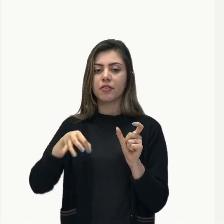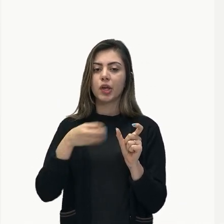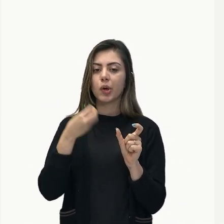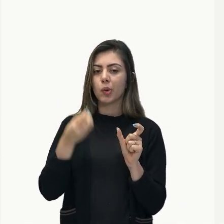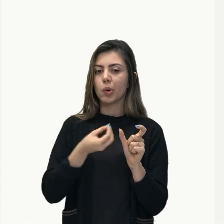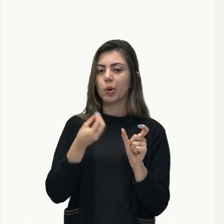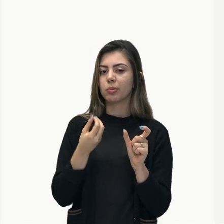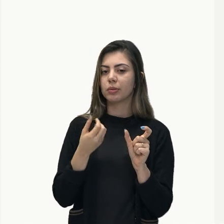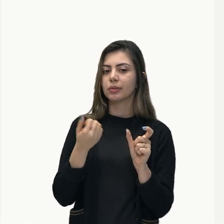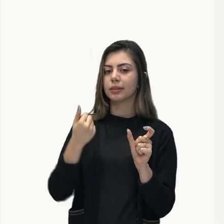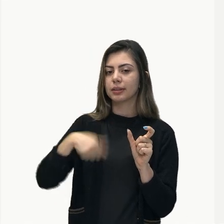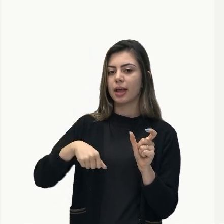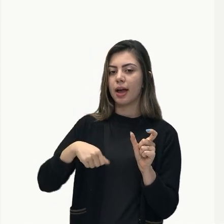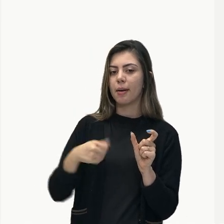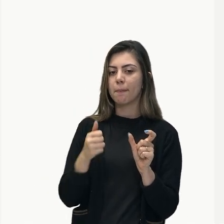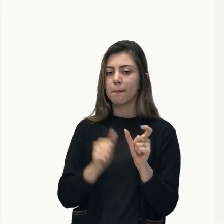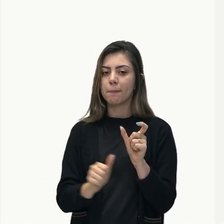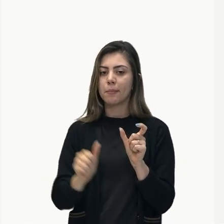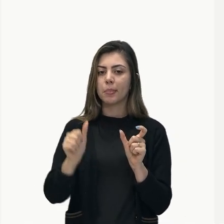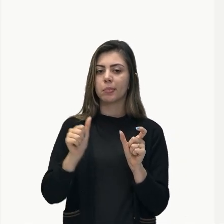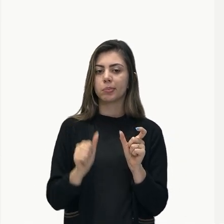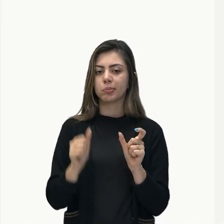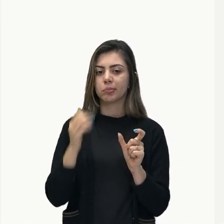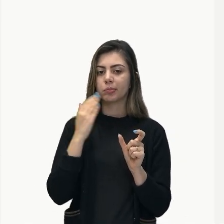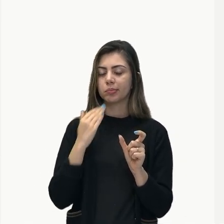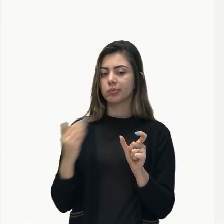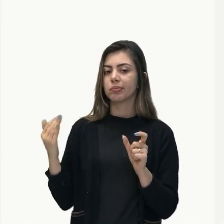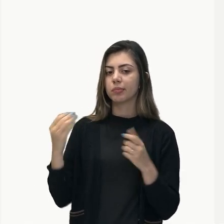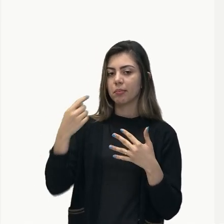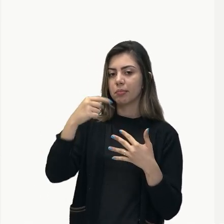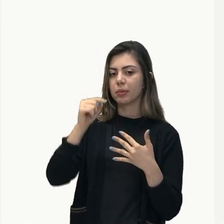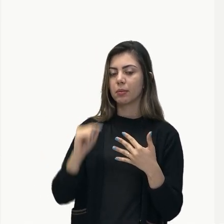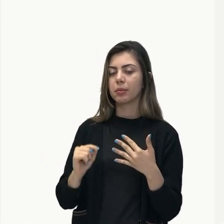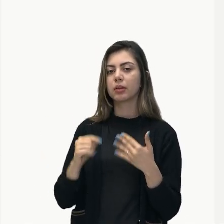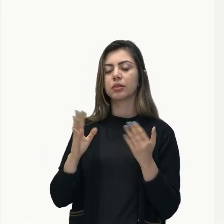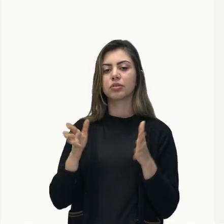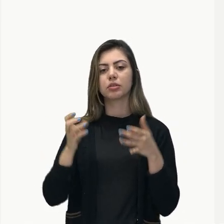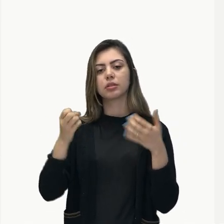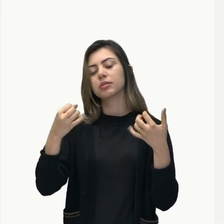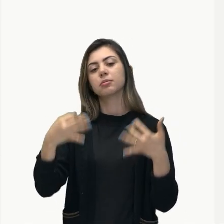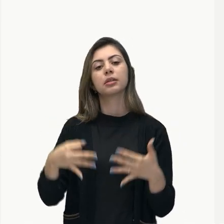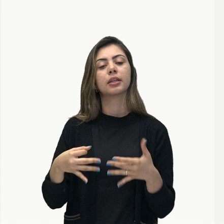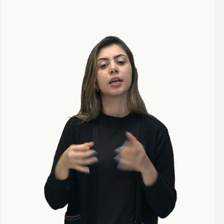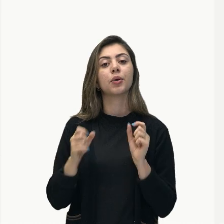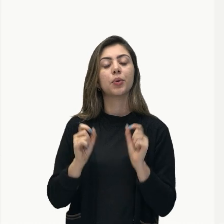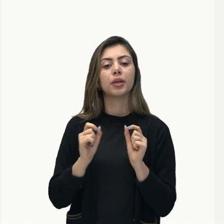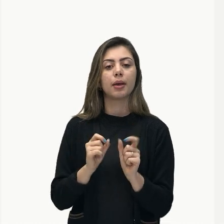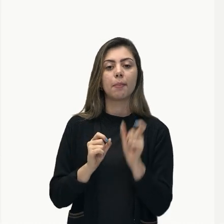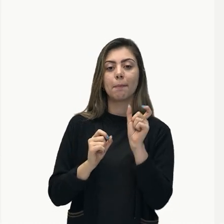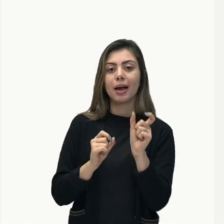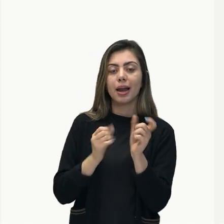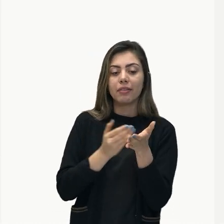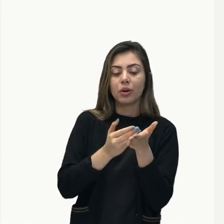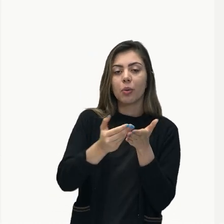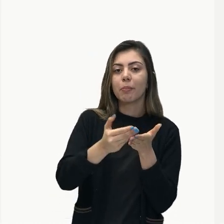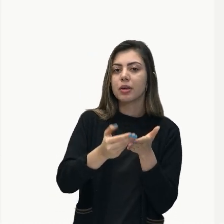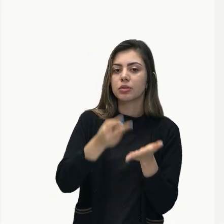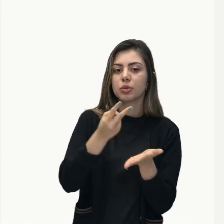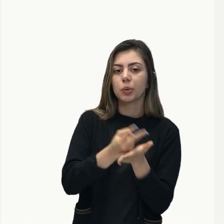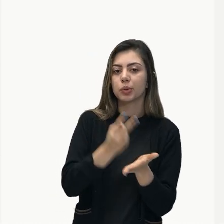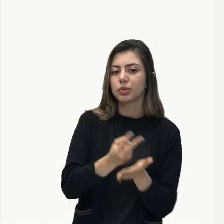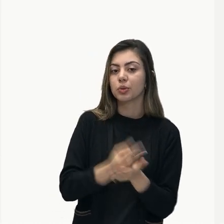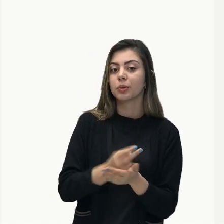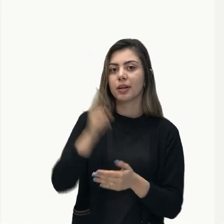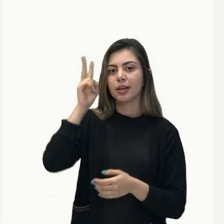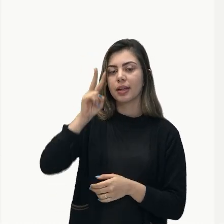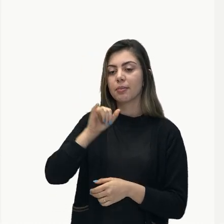que está presente em todos, né? E eu falei que a desinência é a mesma, pega carona, ia, com acento no i.